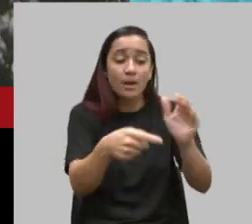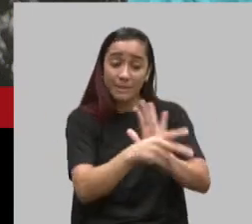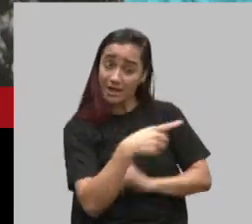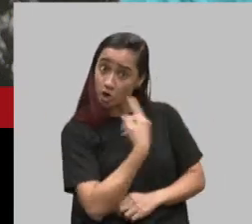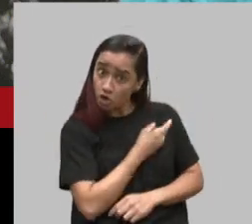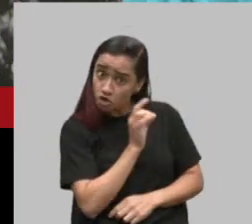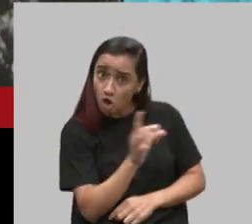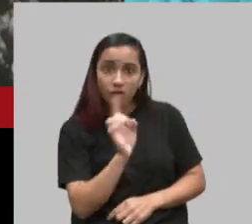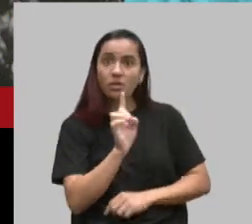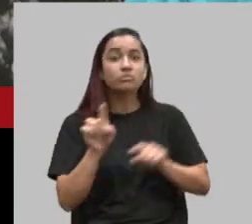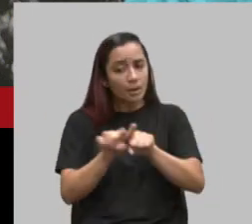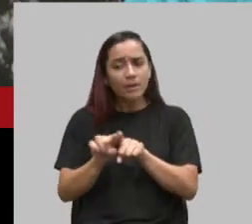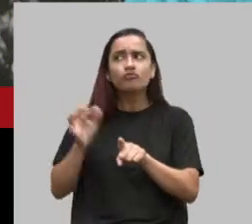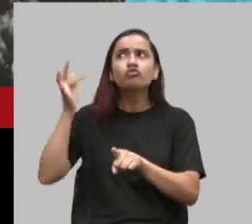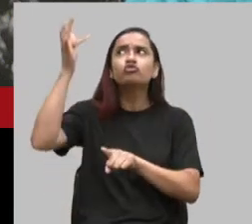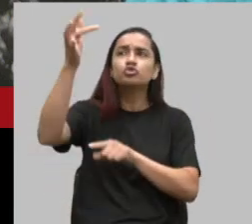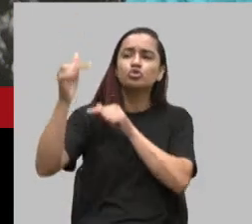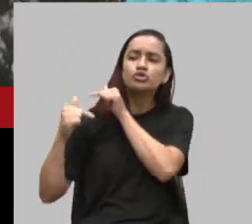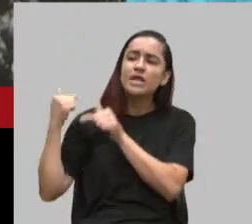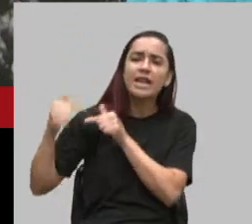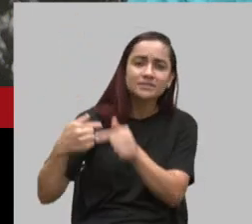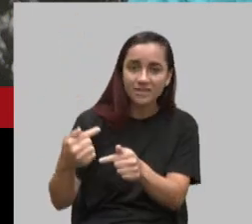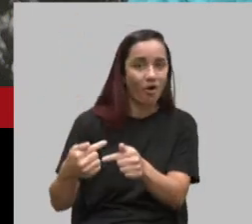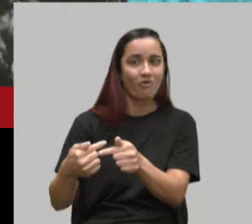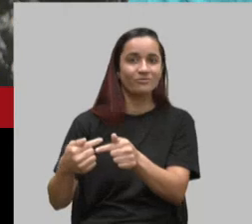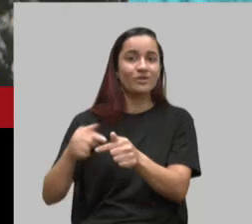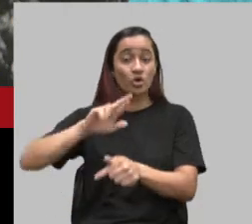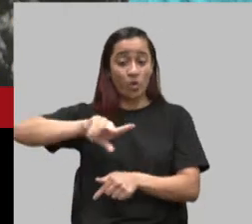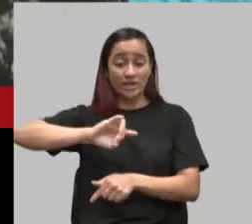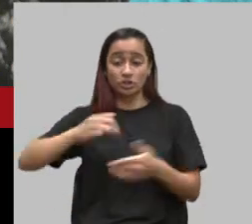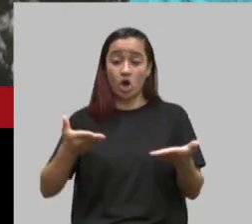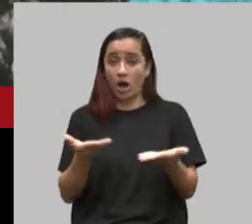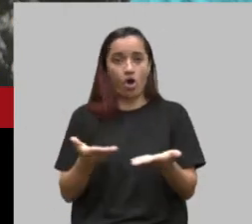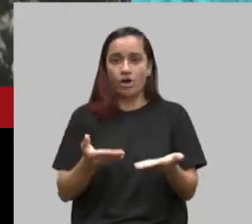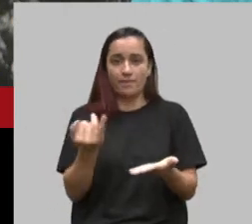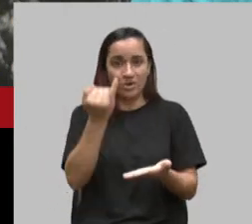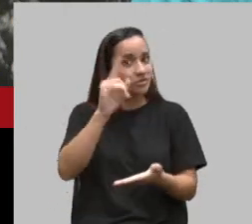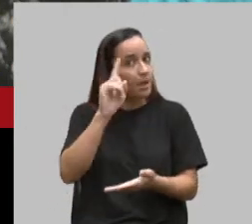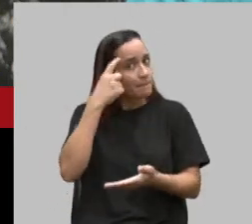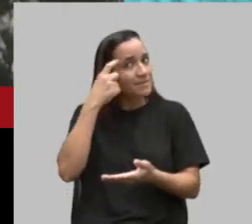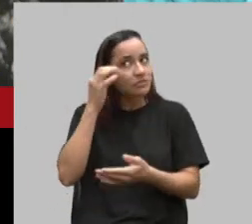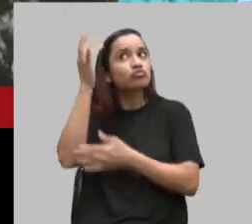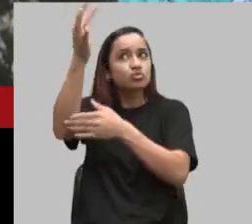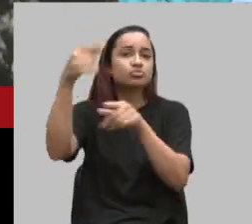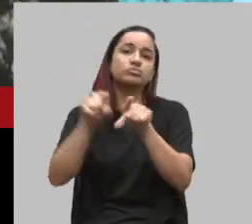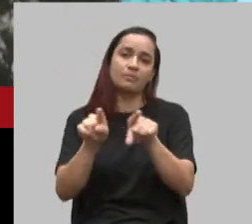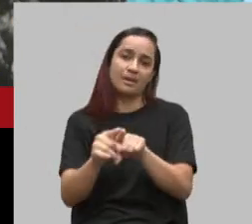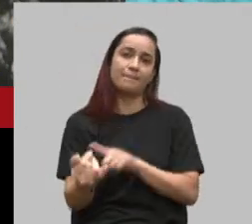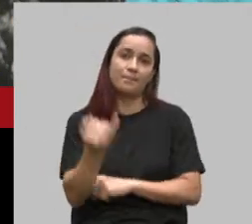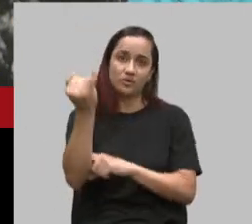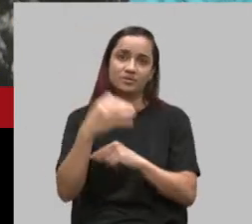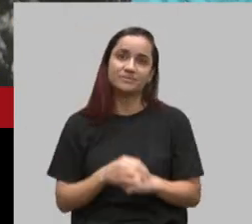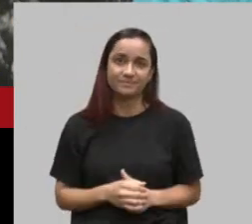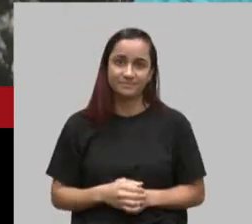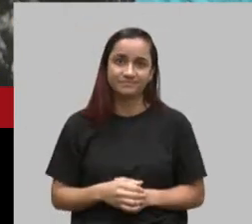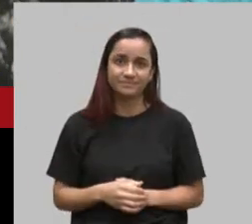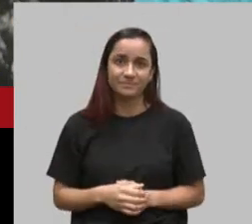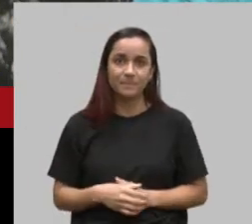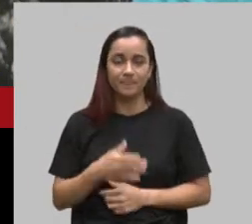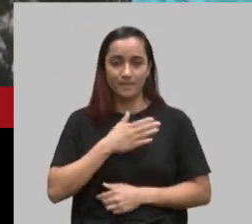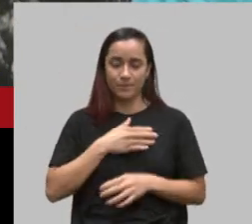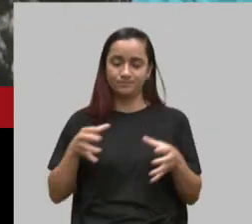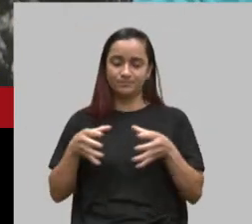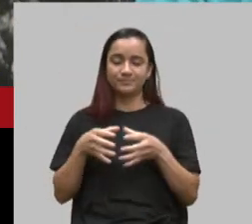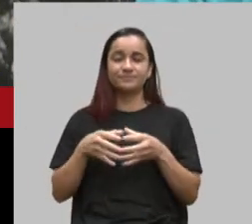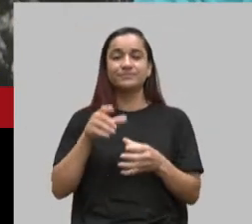futuras porque não é o só o agora que importa nós nós precisamos pensar no futuro O meu gt6 foi